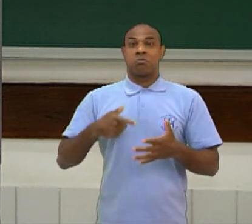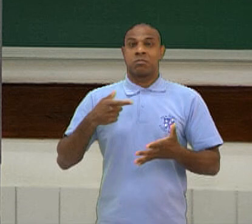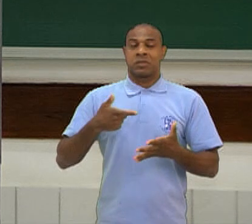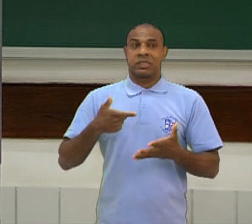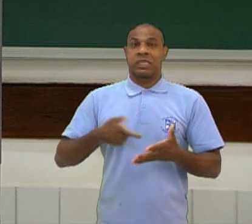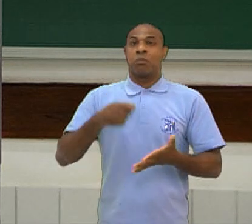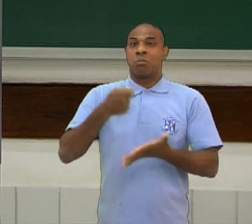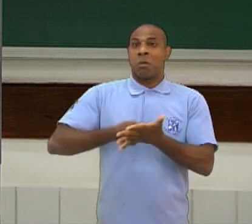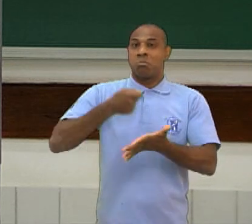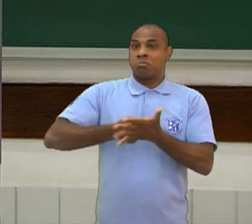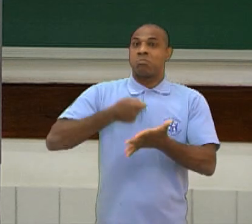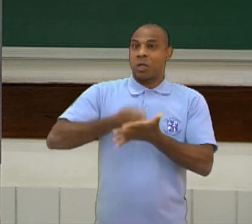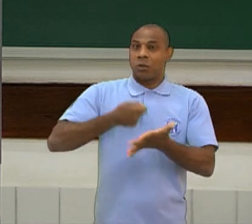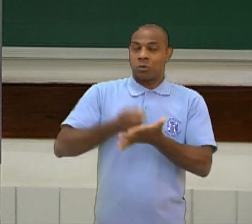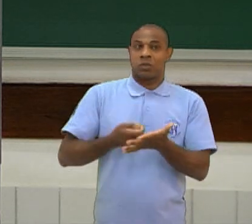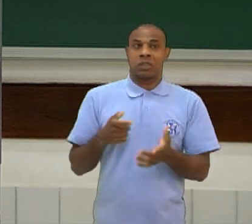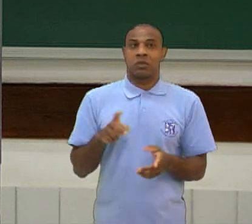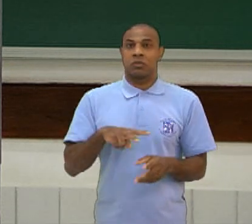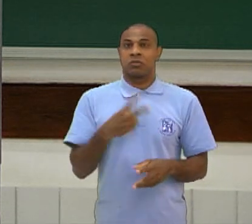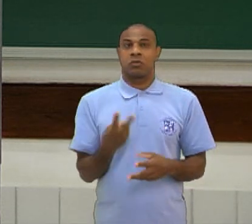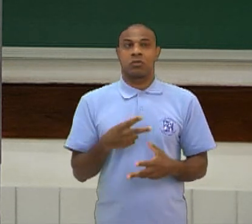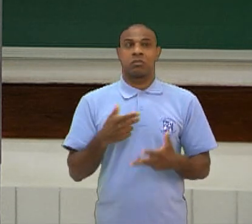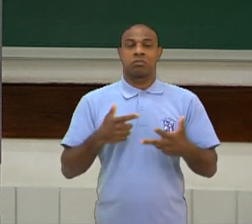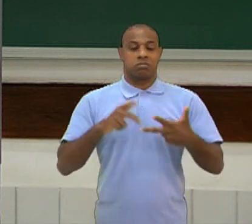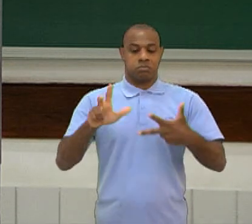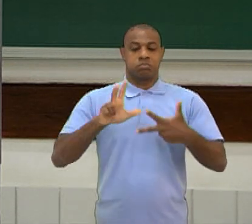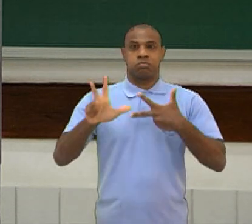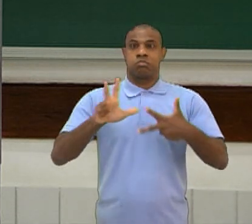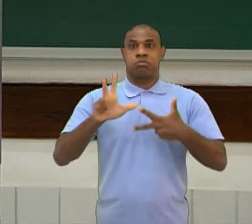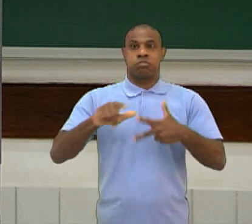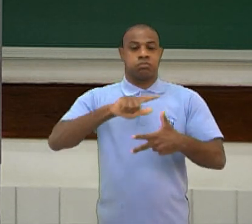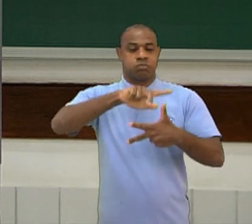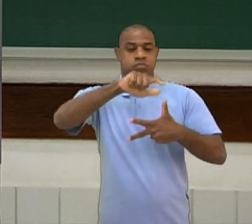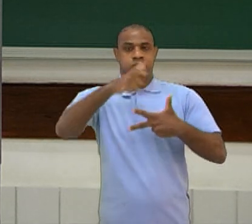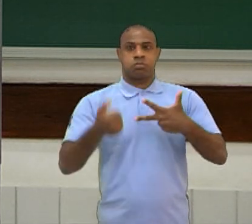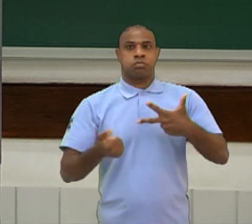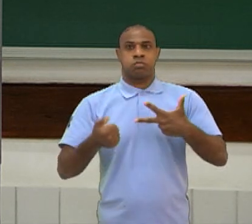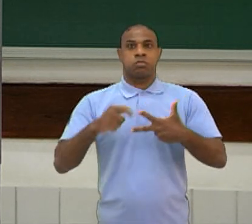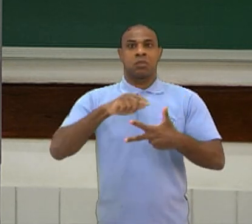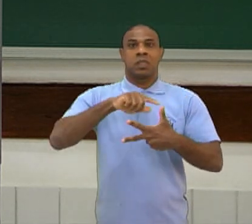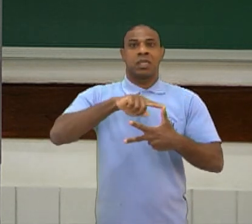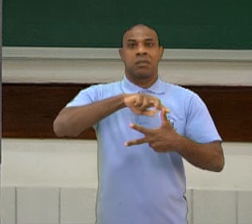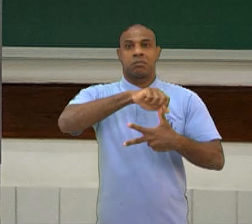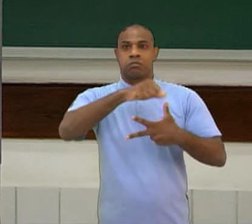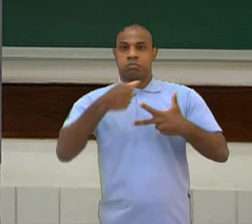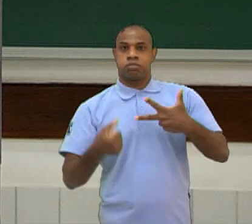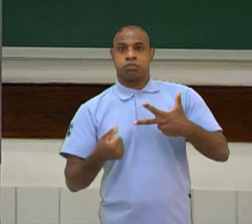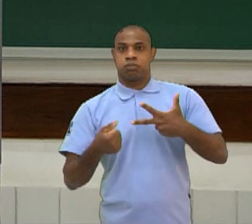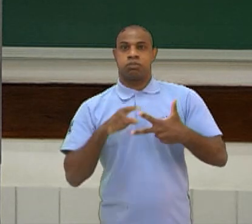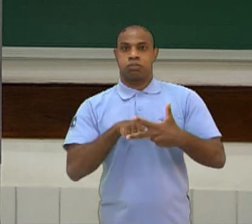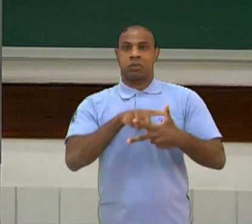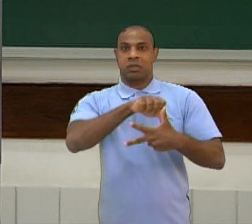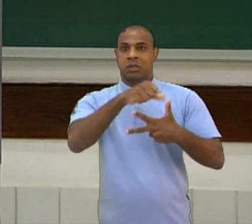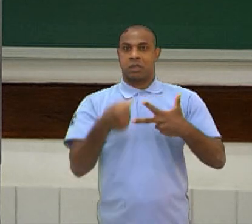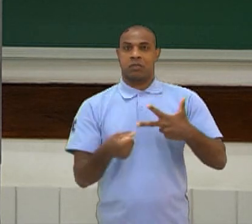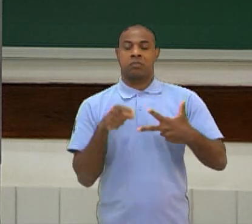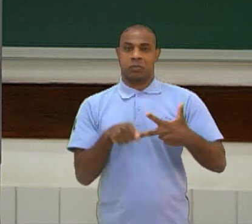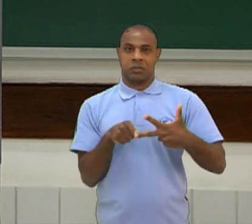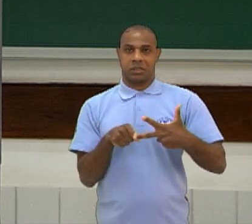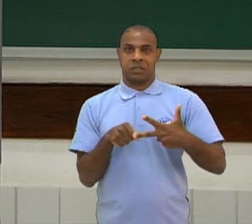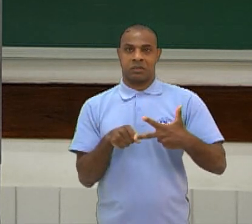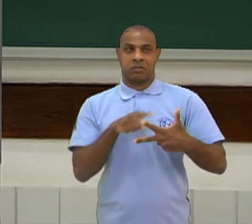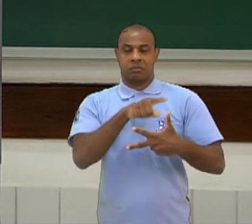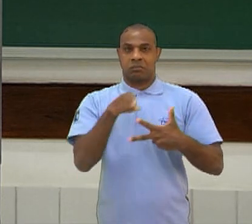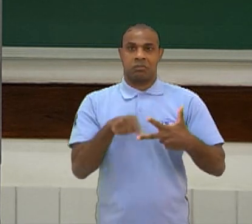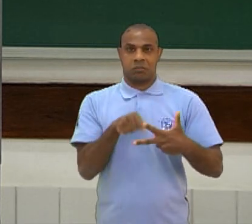executivo, o legislativo e o judiciário. Esses 3 poderes, eles funcionam de uma forma coesa, de uma forma junta,